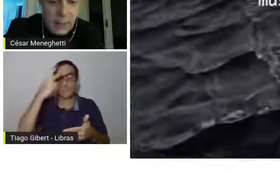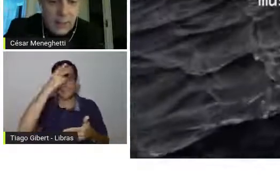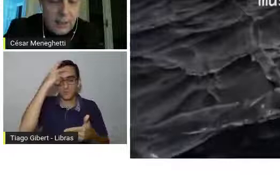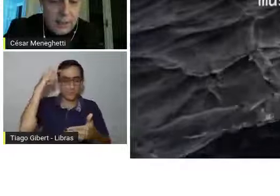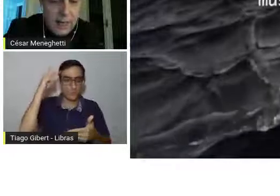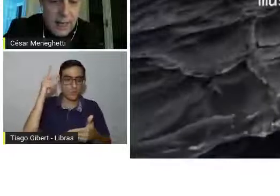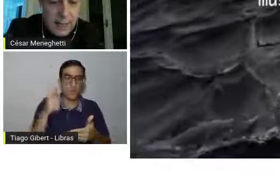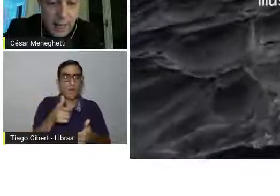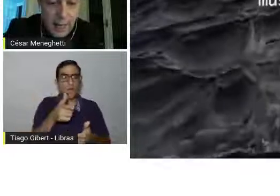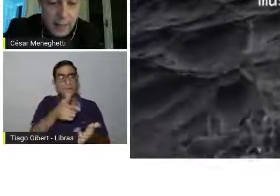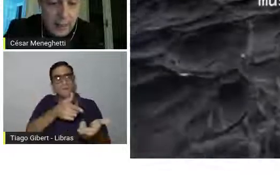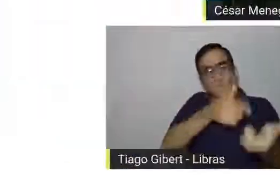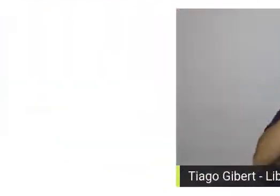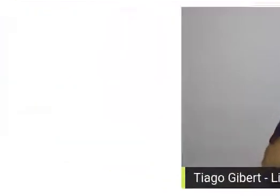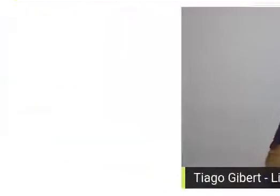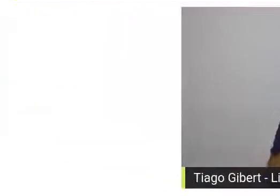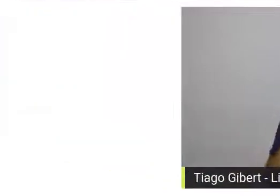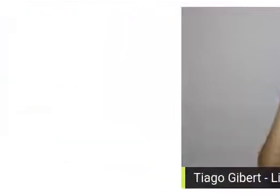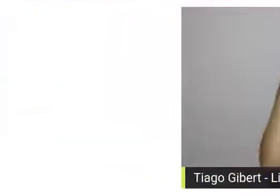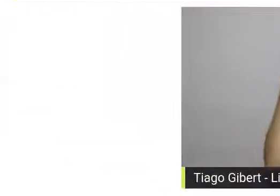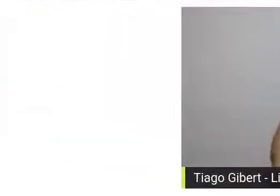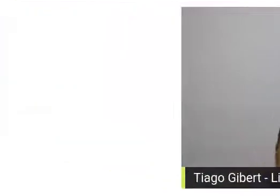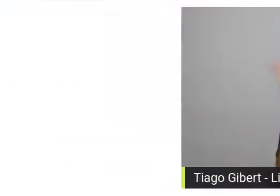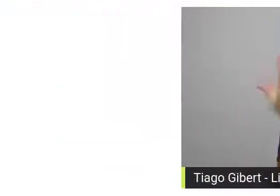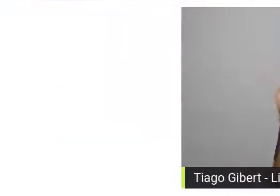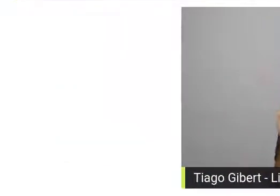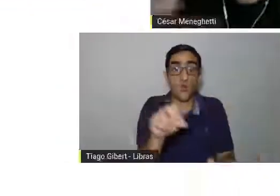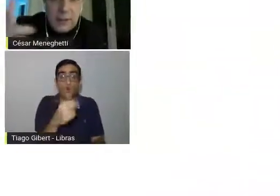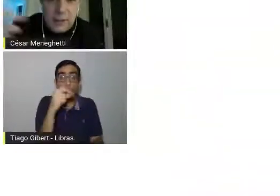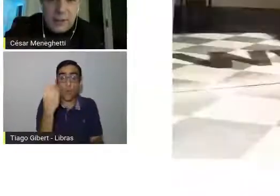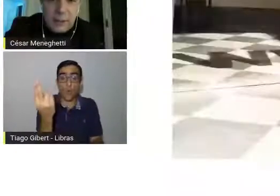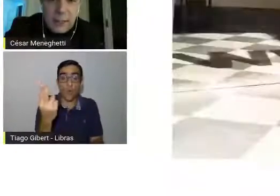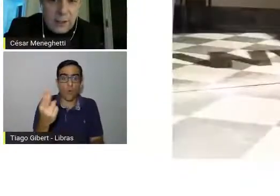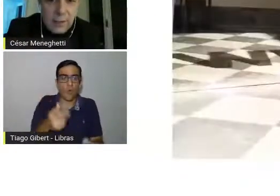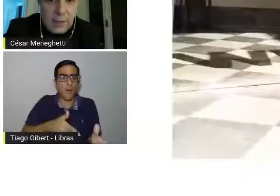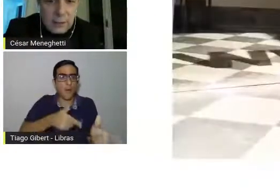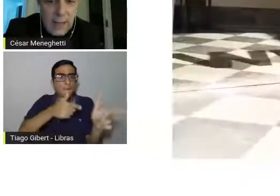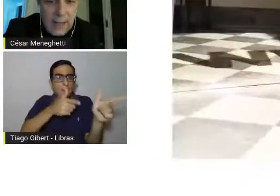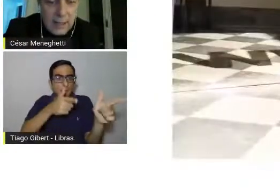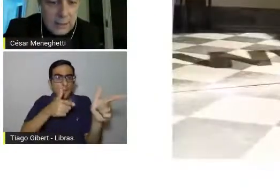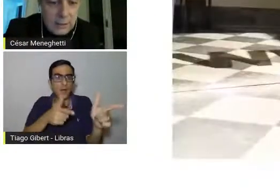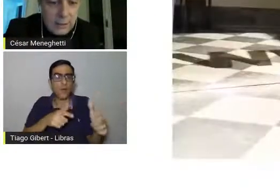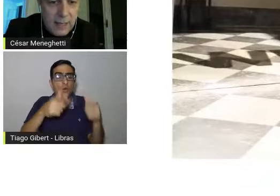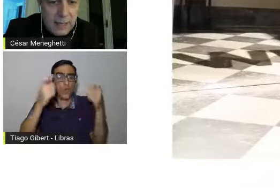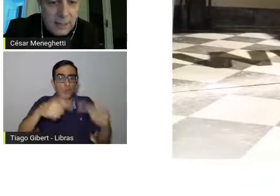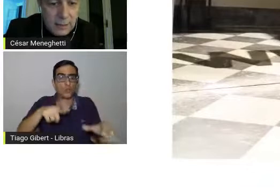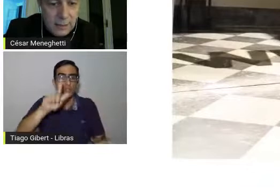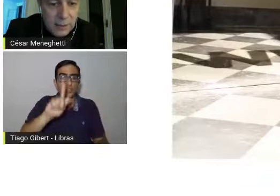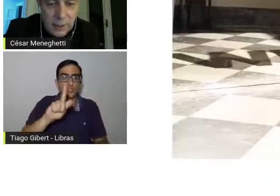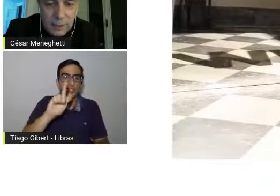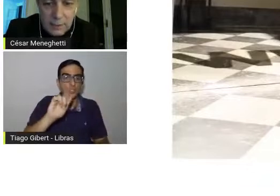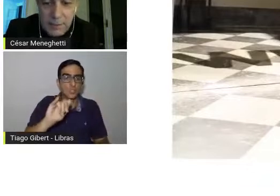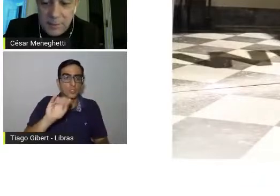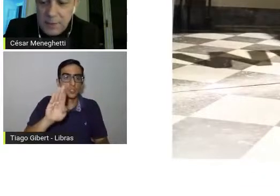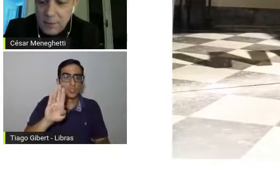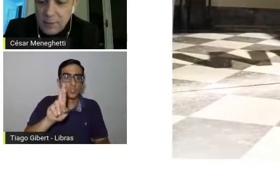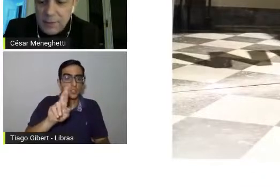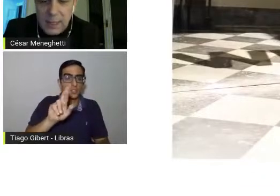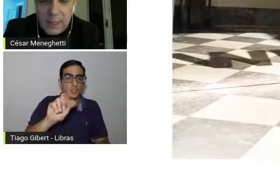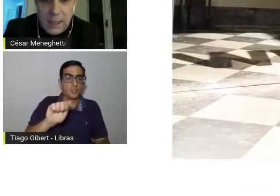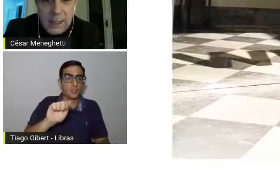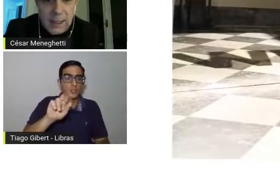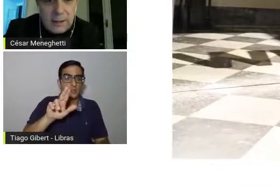costeira grega, ou que pode ser as pessoas atiram lá em Gibraltar nos barquinhos que chegam.